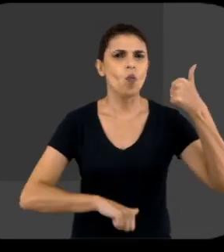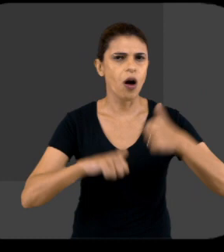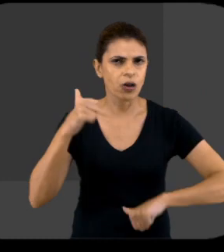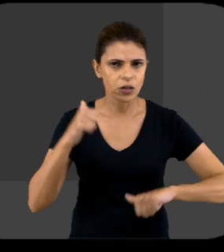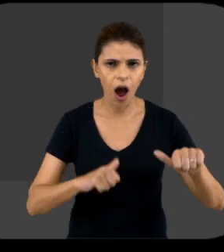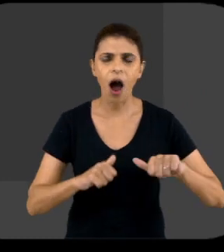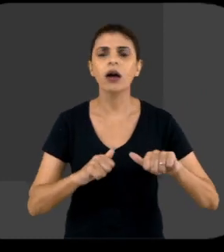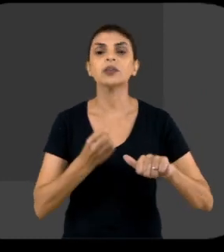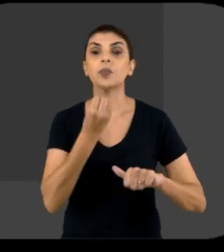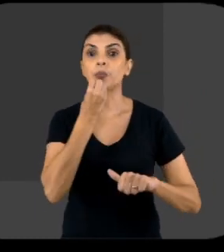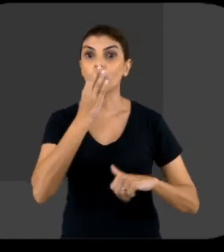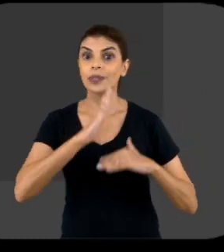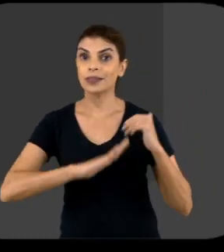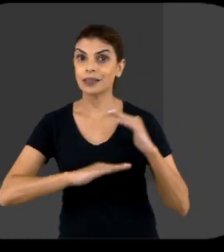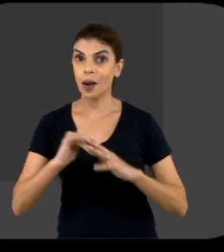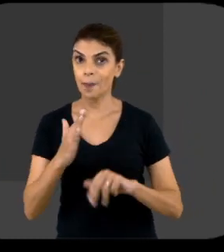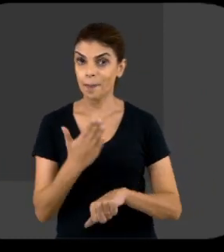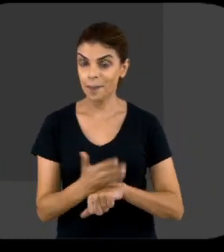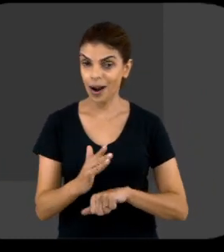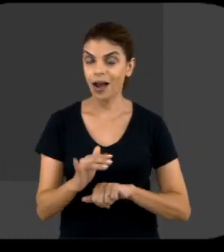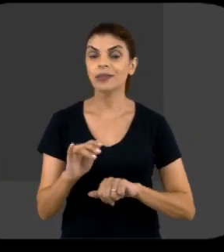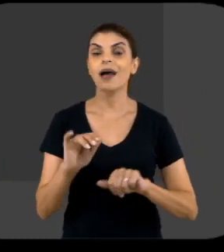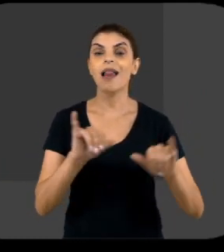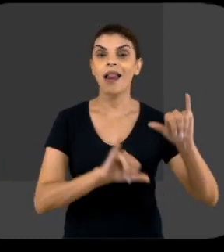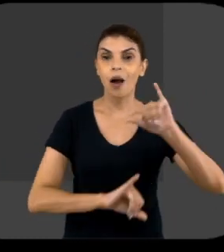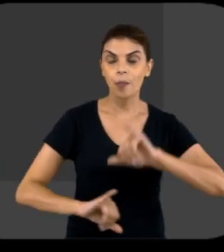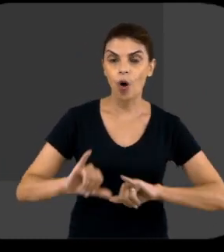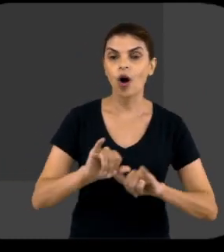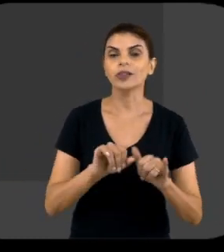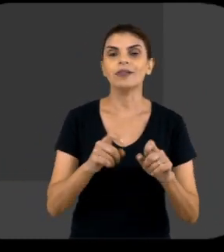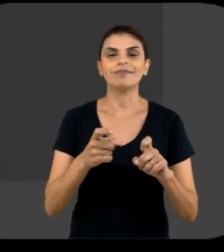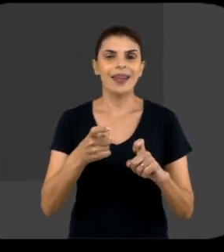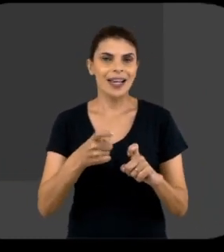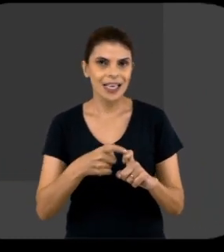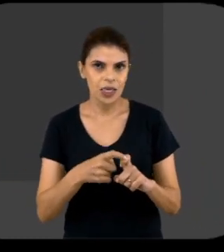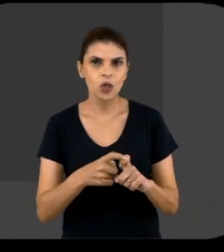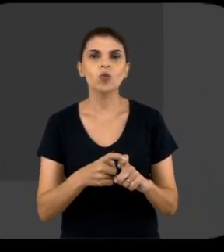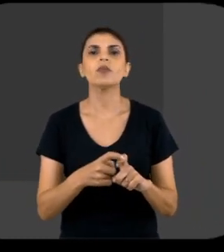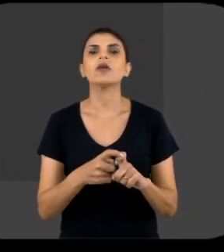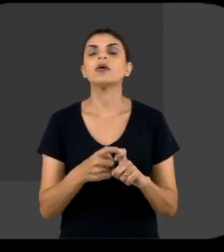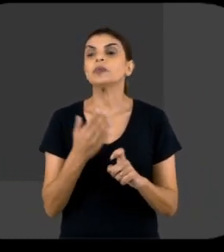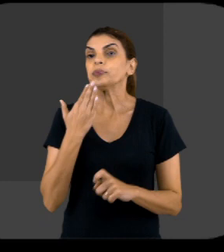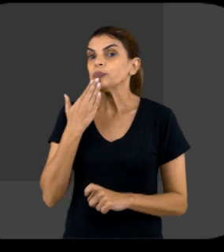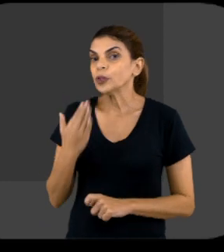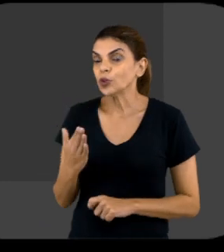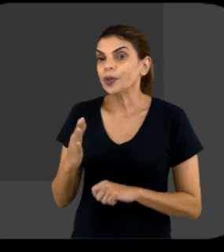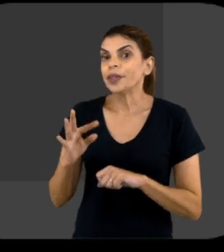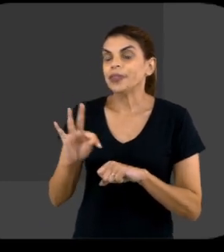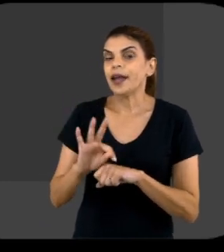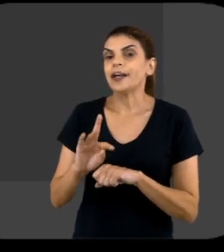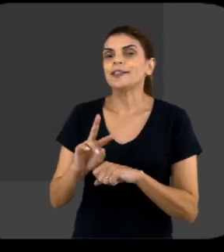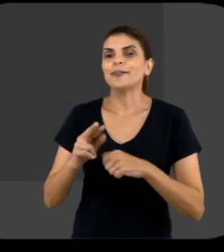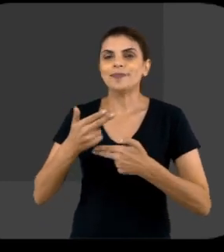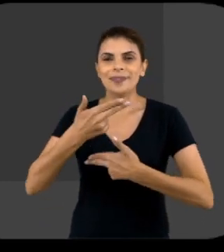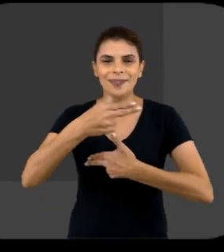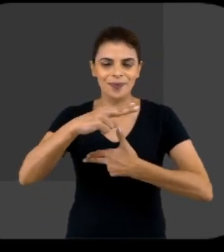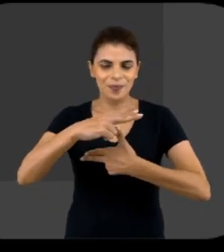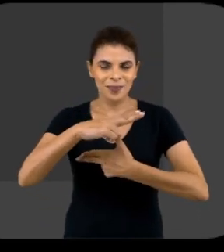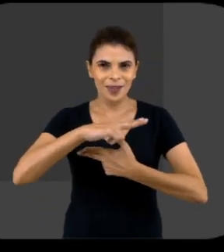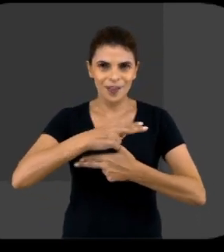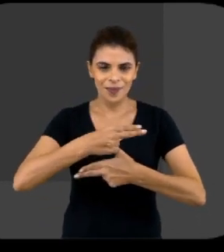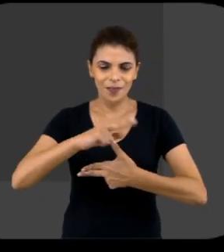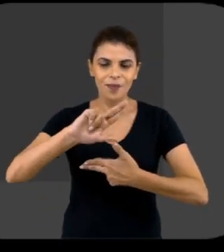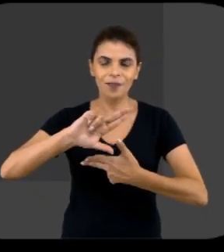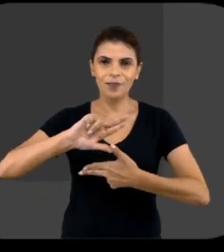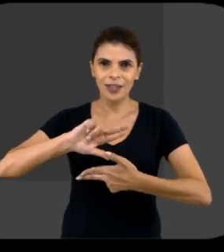qualidade baseado nas boas práticas de laboratório clínico, atendendo aos requisitos técnicos sanitários, não somente para